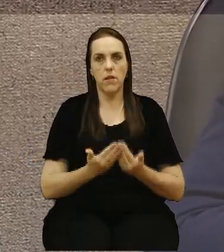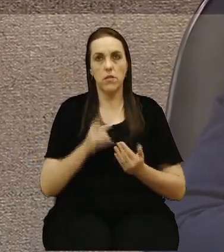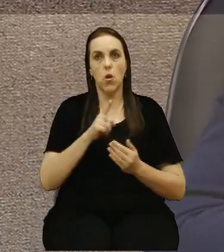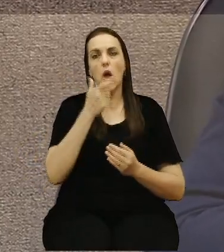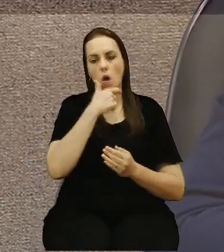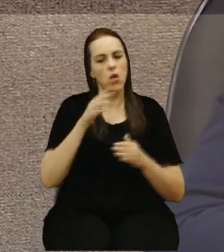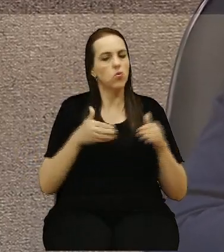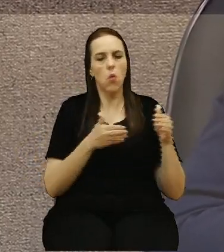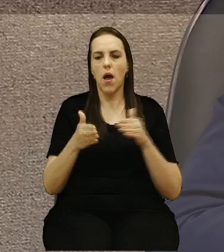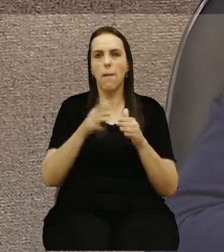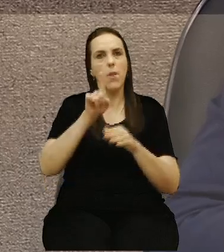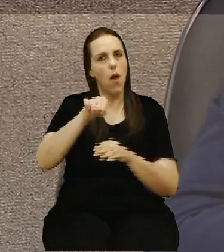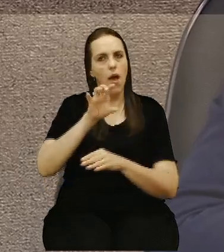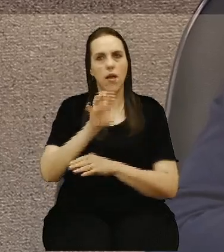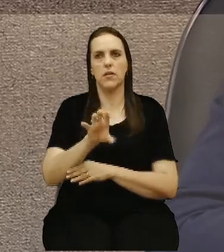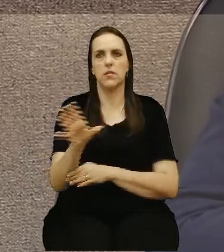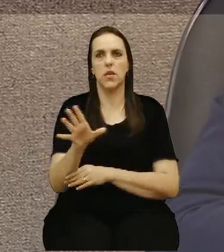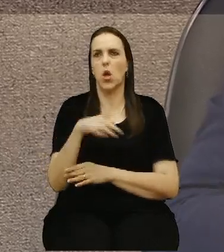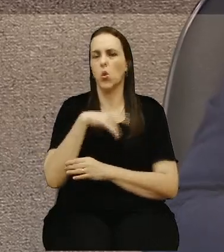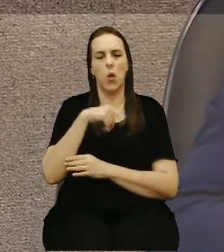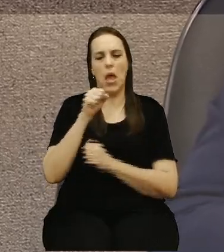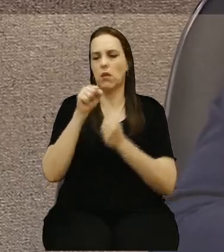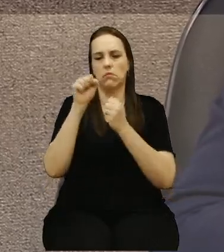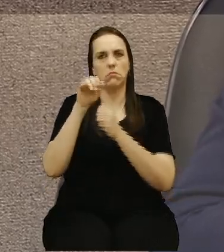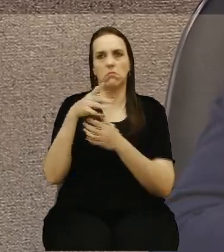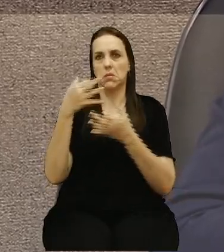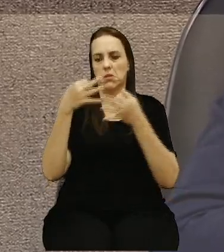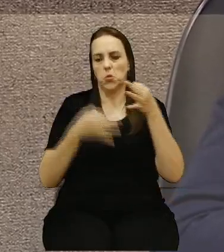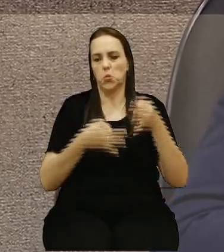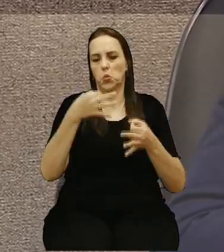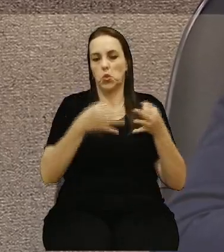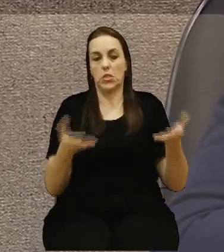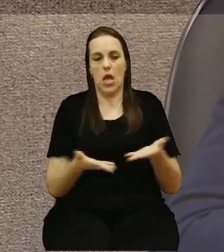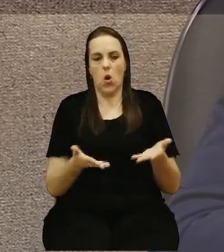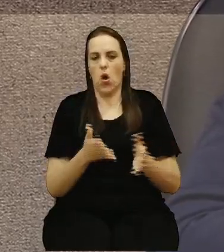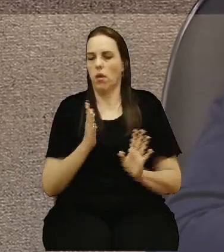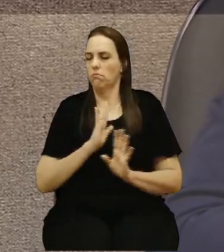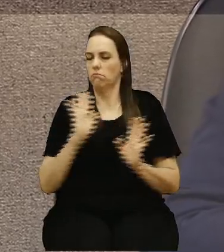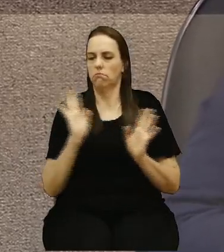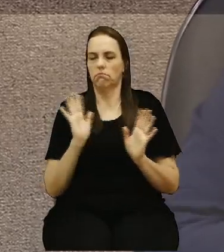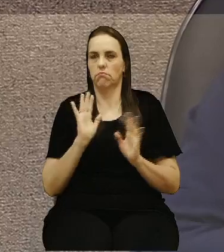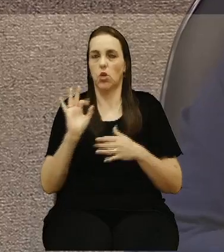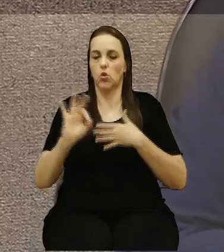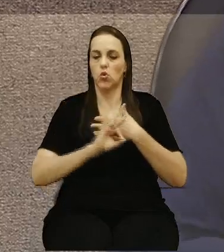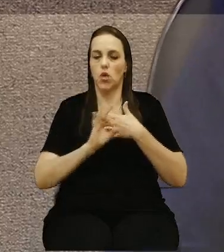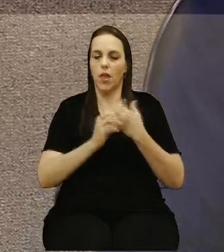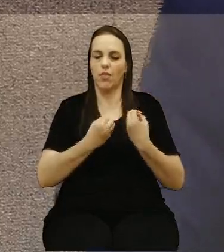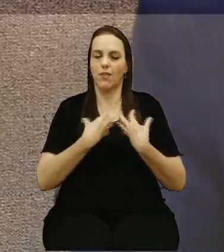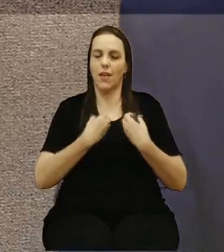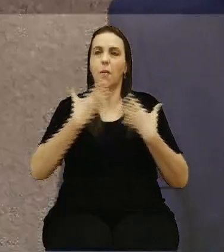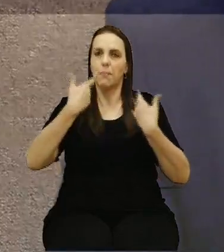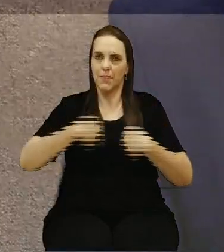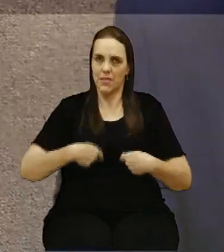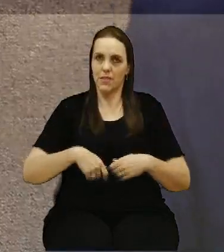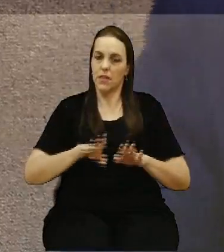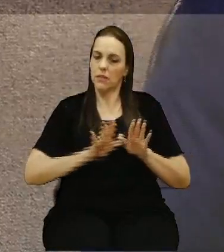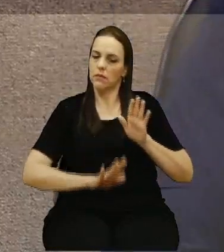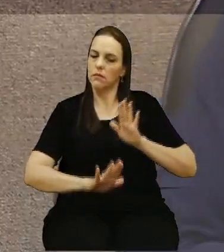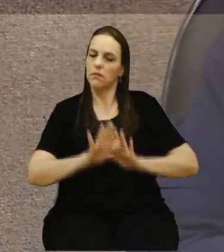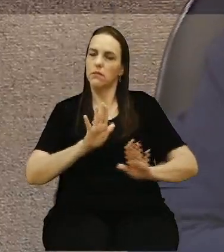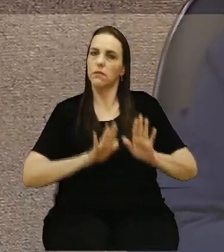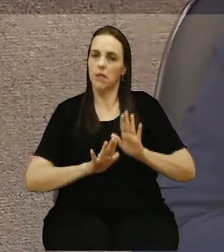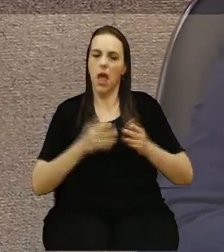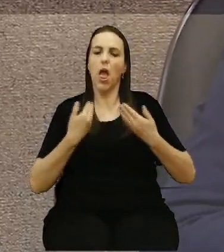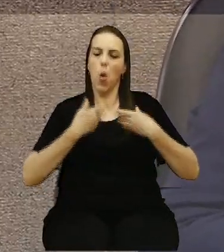caminho, né? Eu não quero emitir nenhum juízo nesse momento, porque Claro. o direito me ensinou que nós precisamos ter prudência, né? Mas quero dizer que sim, sou